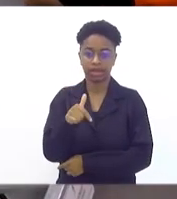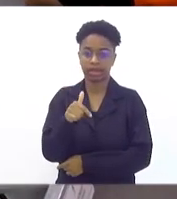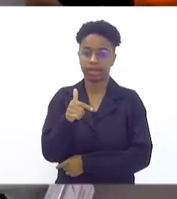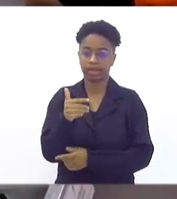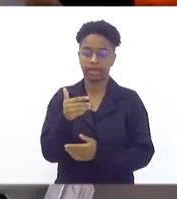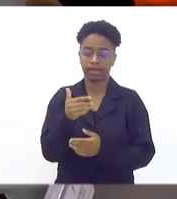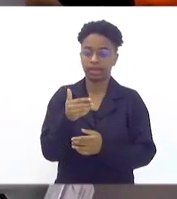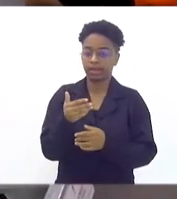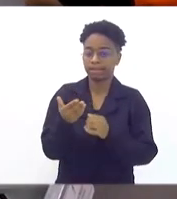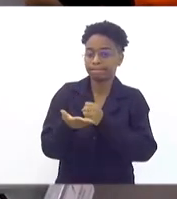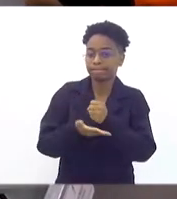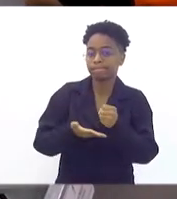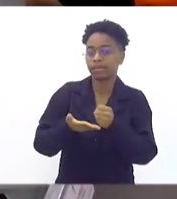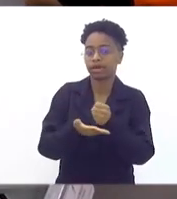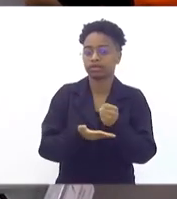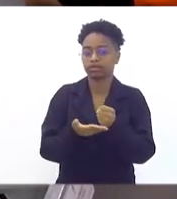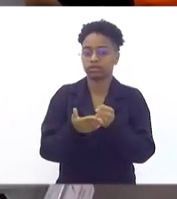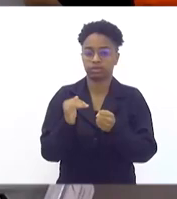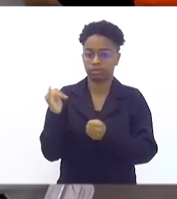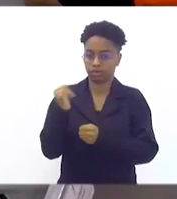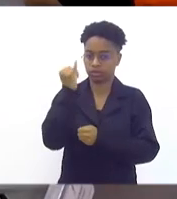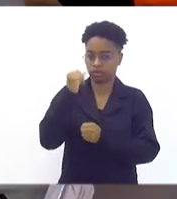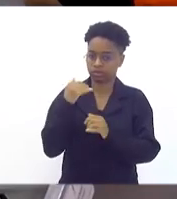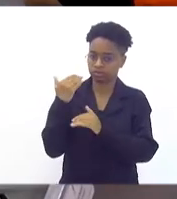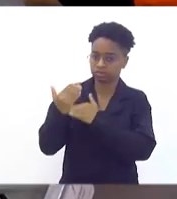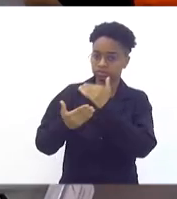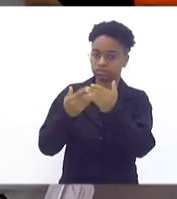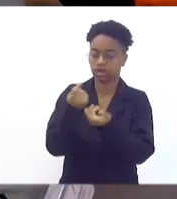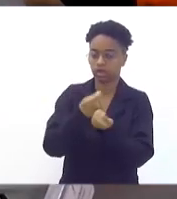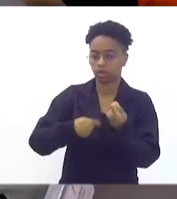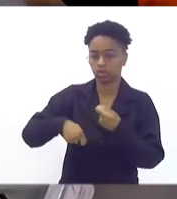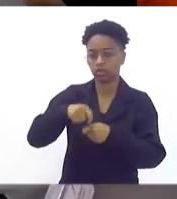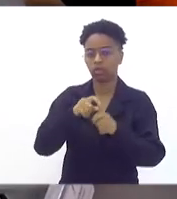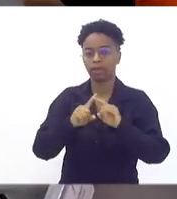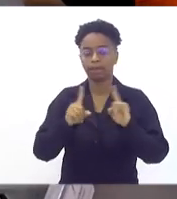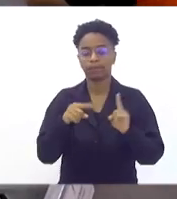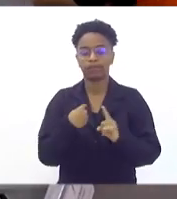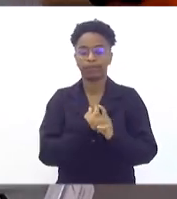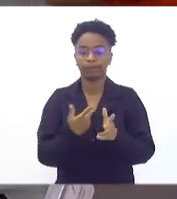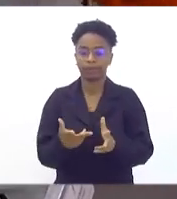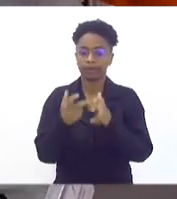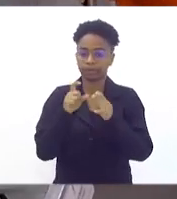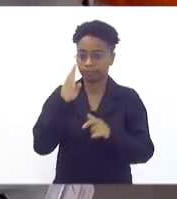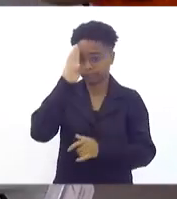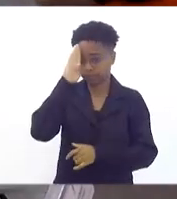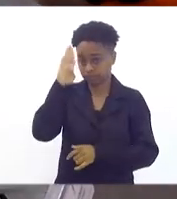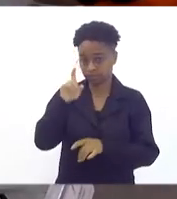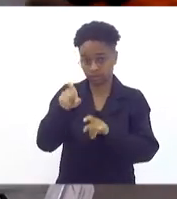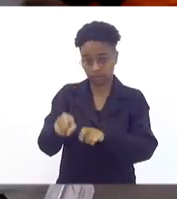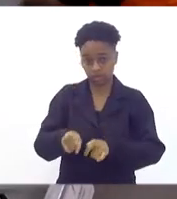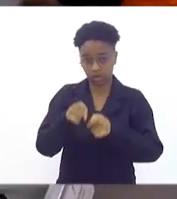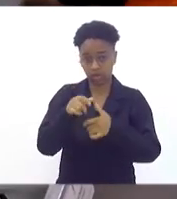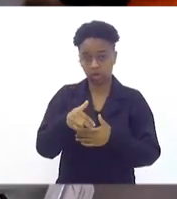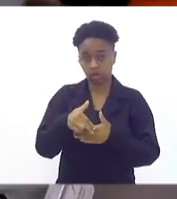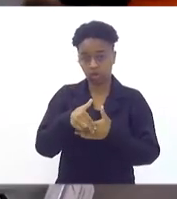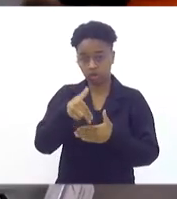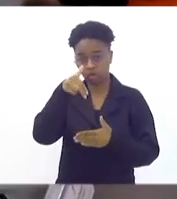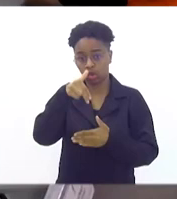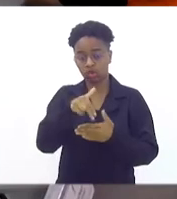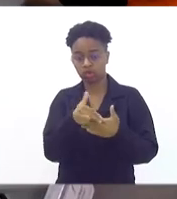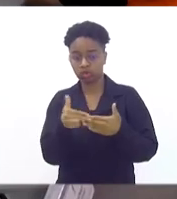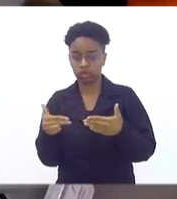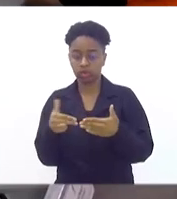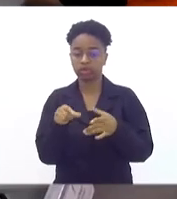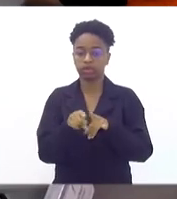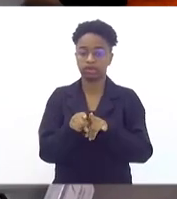um insumo de desenvolvimento econômico e a gente percebe um drama sobretudo do interior a região norte Noroeste Fluminense região